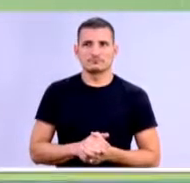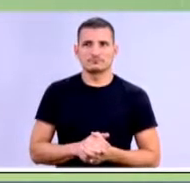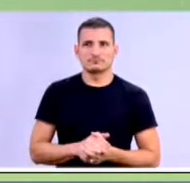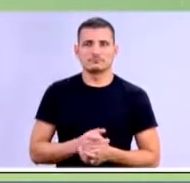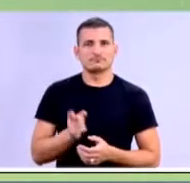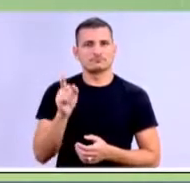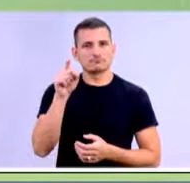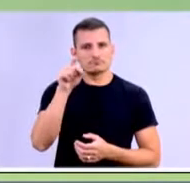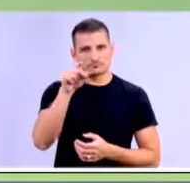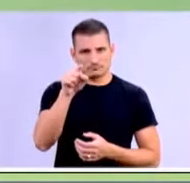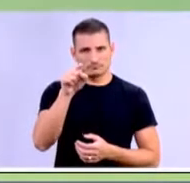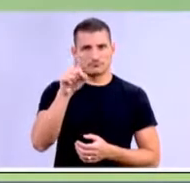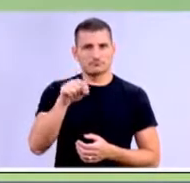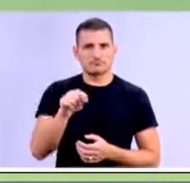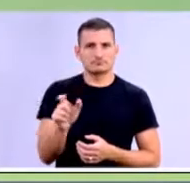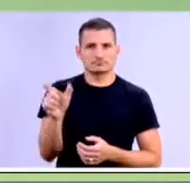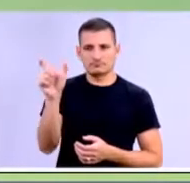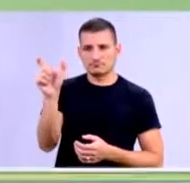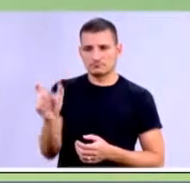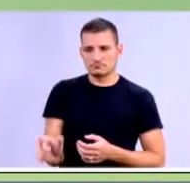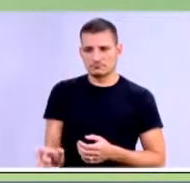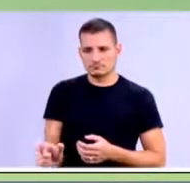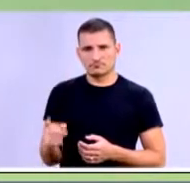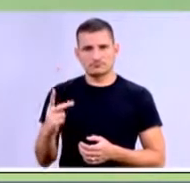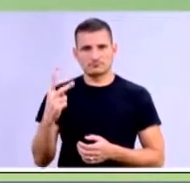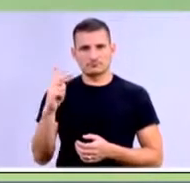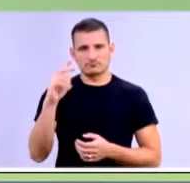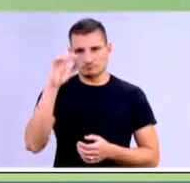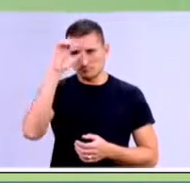é o sujeito de sua